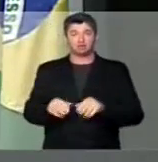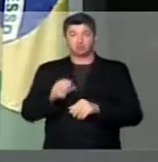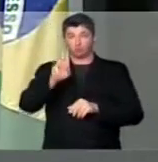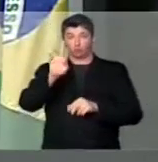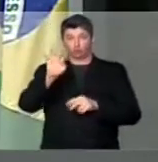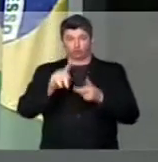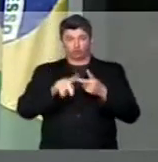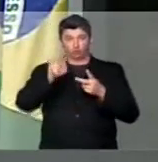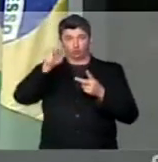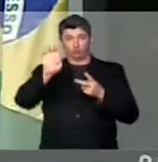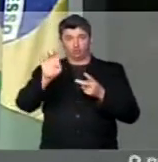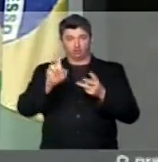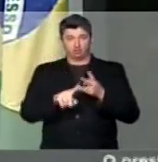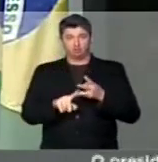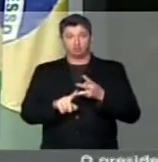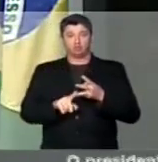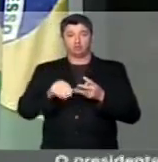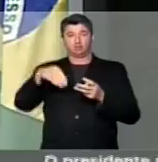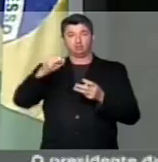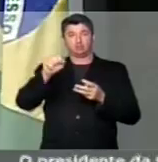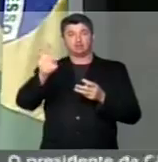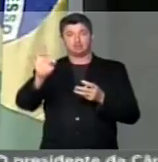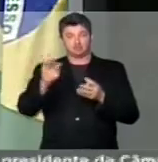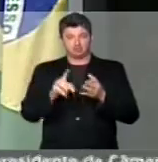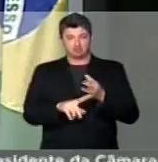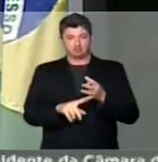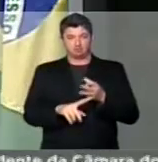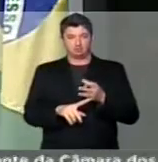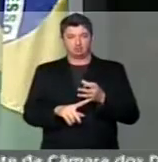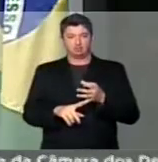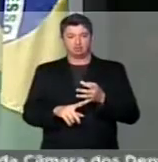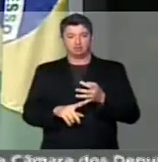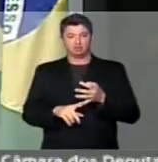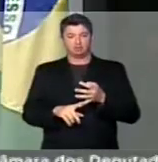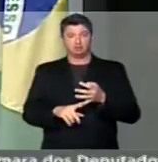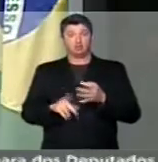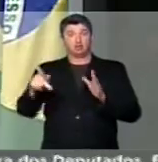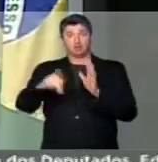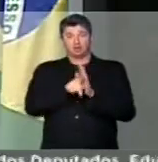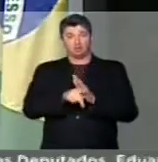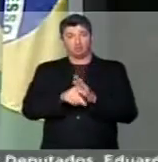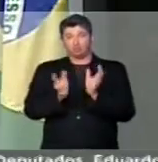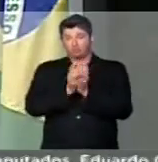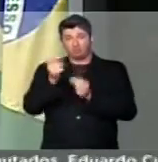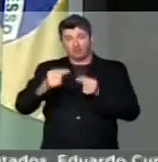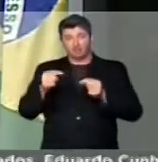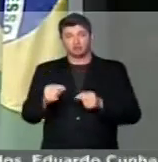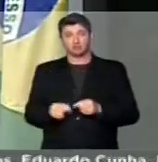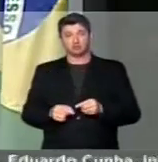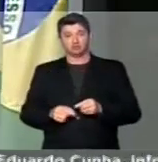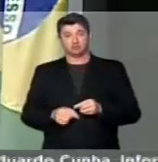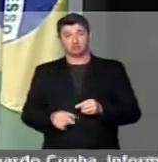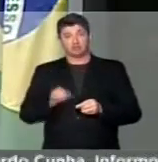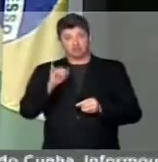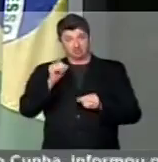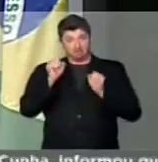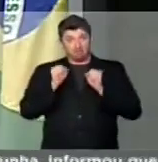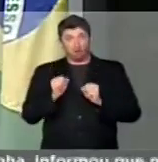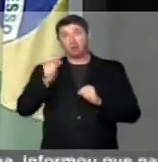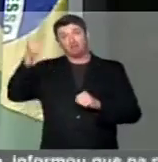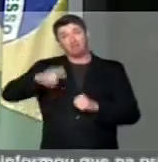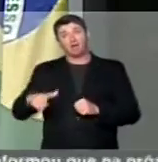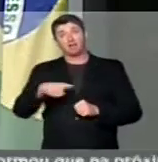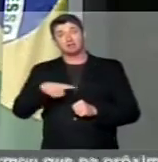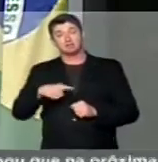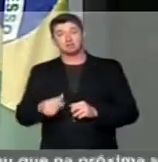CUT, com a UNE, com o MST. Viraram braços de um partido. E se puder, vai mais.